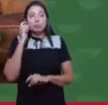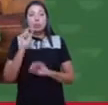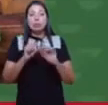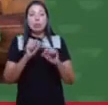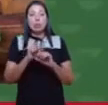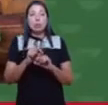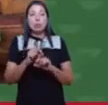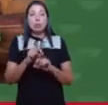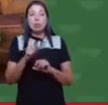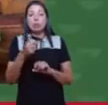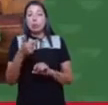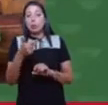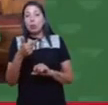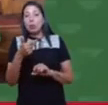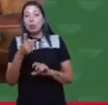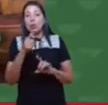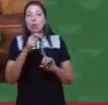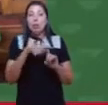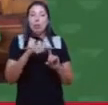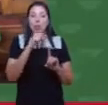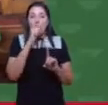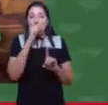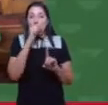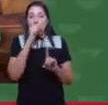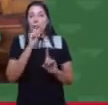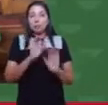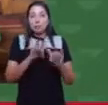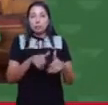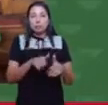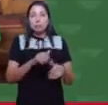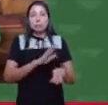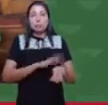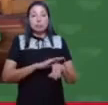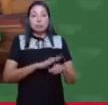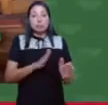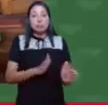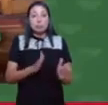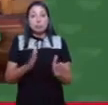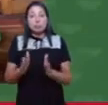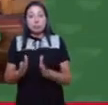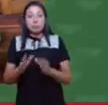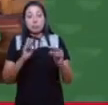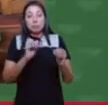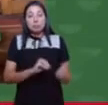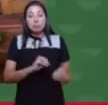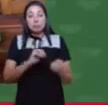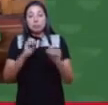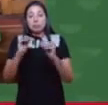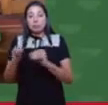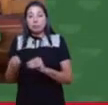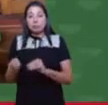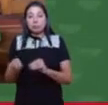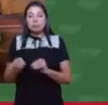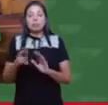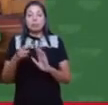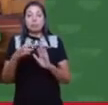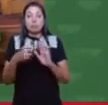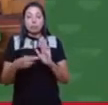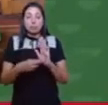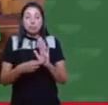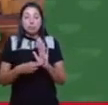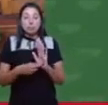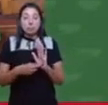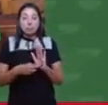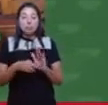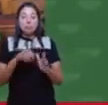praticamente 2 meses do fim do prazo para alteração dessas regras